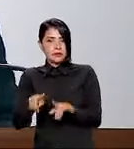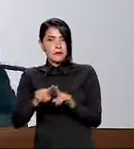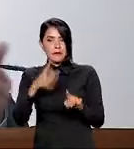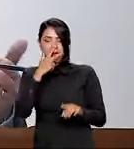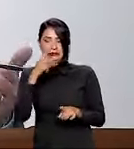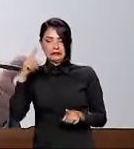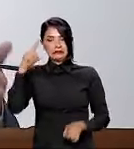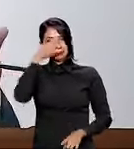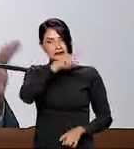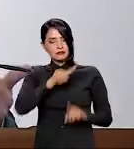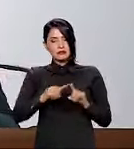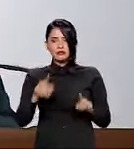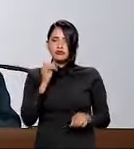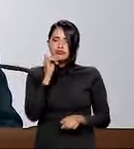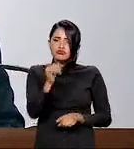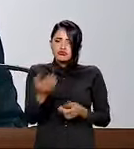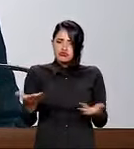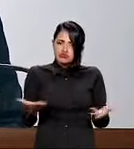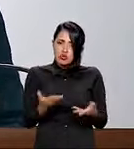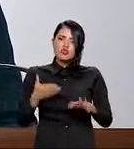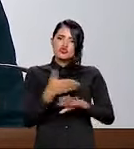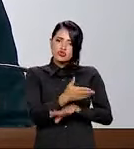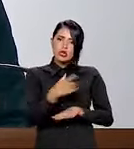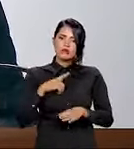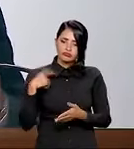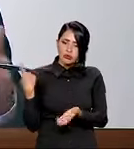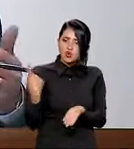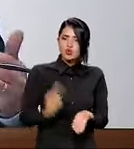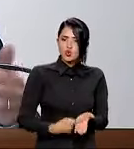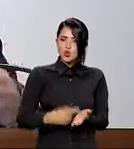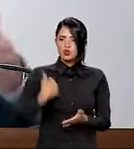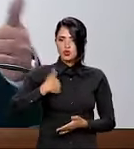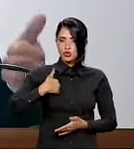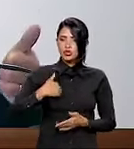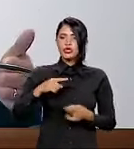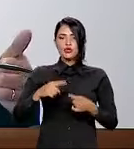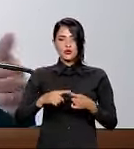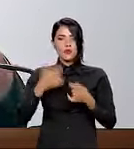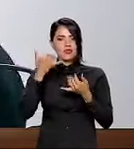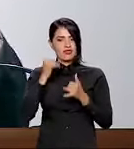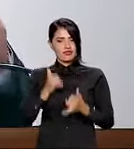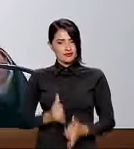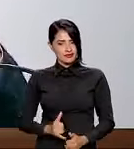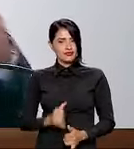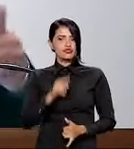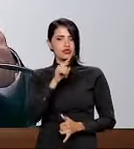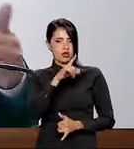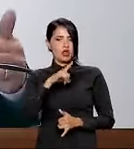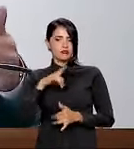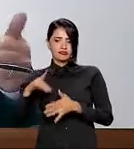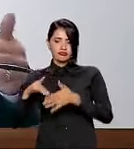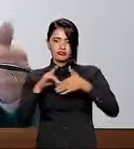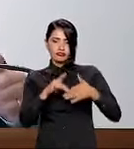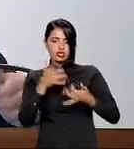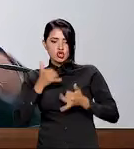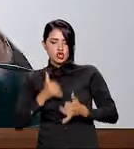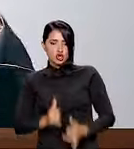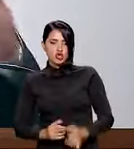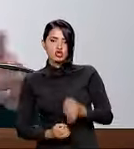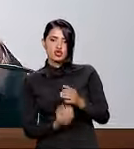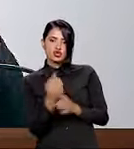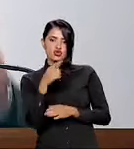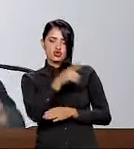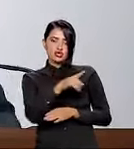quero dizer para vocês que nós hoje fizemos com a Argentina um acordo, tanto da questão da energia, de levar energia elétrica ou